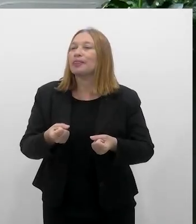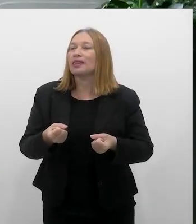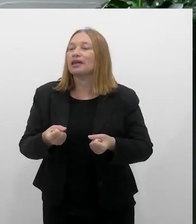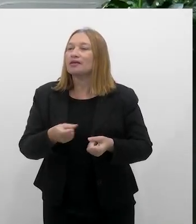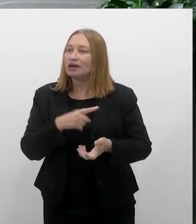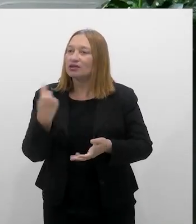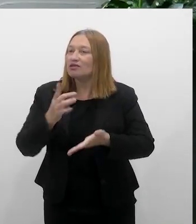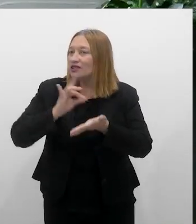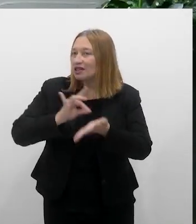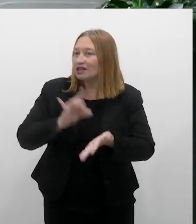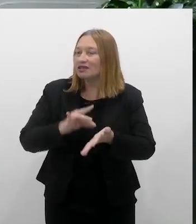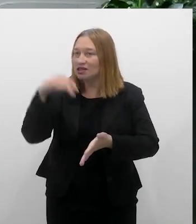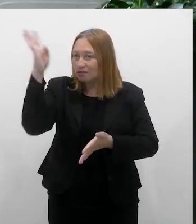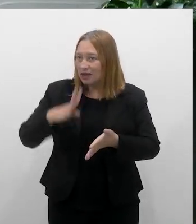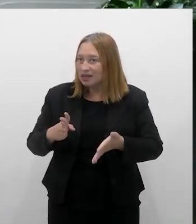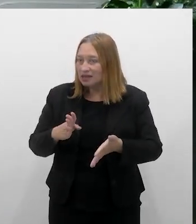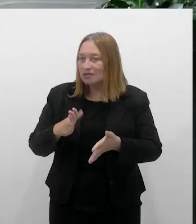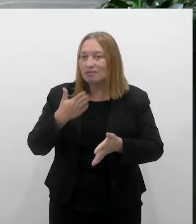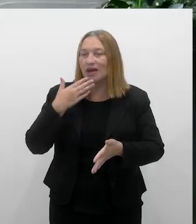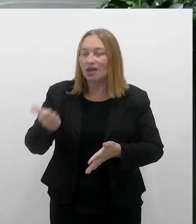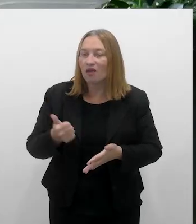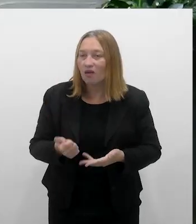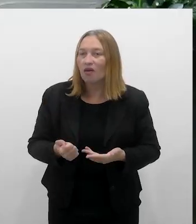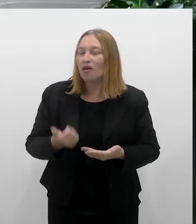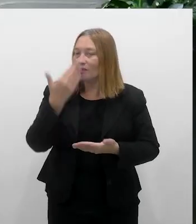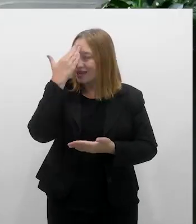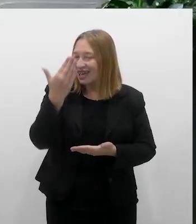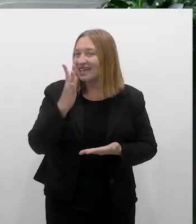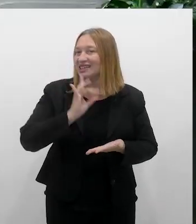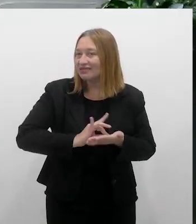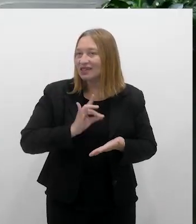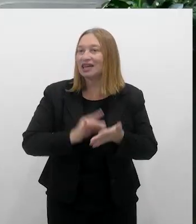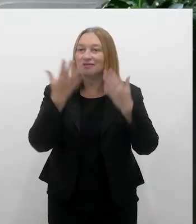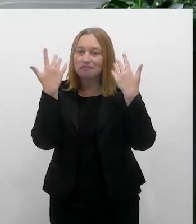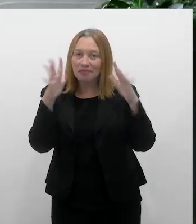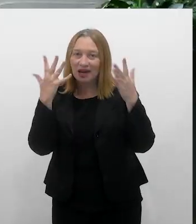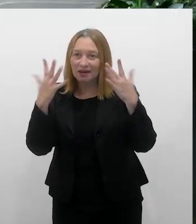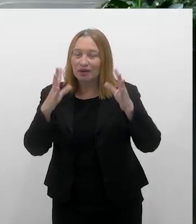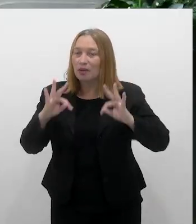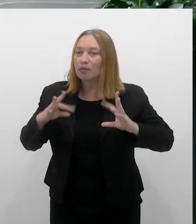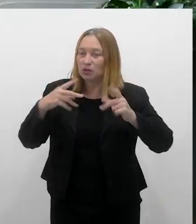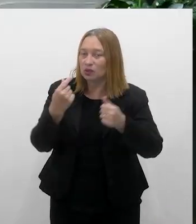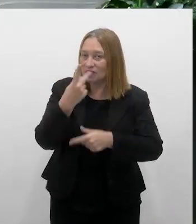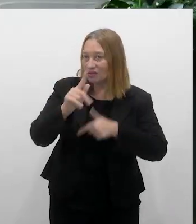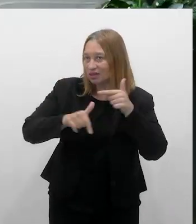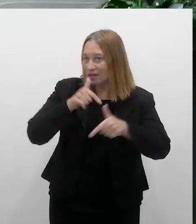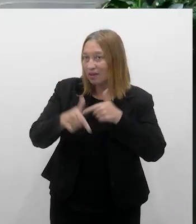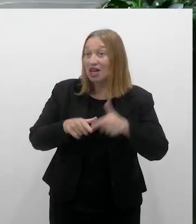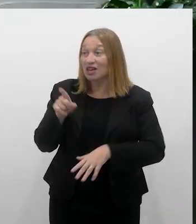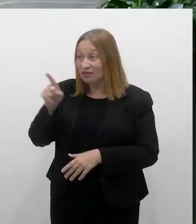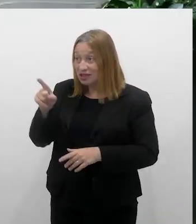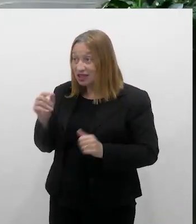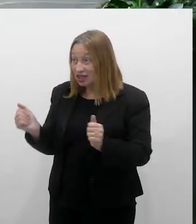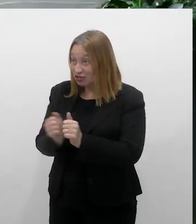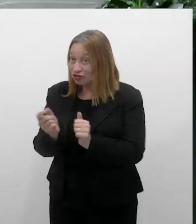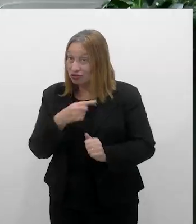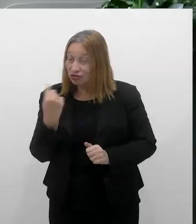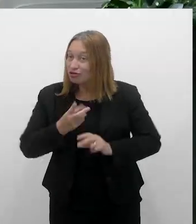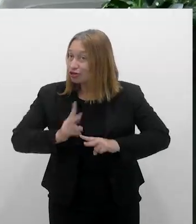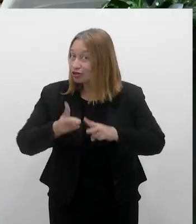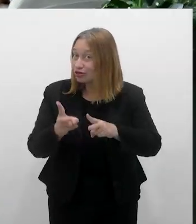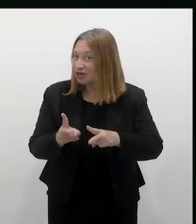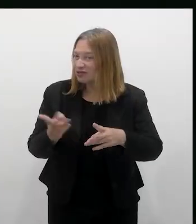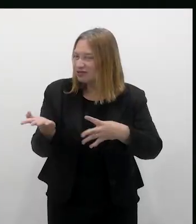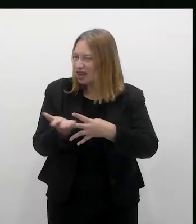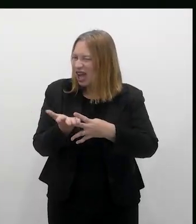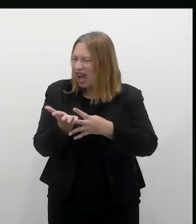visão, com essa dedicação, para a gente realmente fazer o Brasil que a gente espera. Obrigada mesmo, parabéns por todo o seu trabalho.